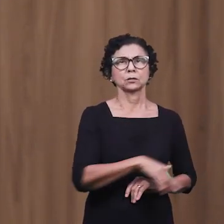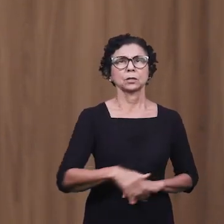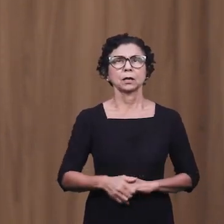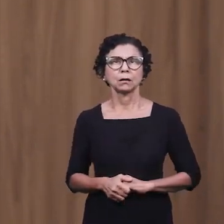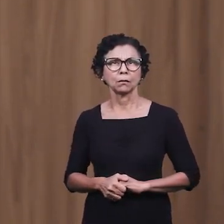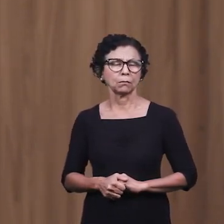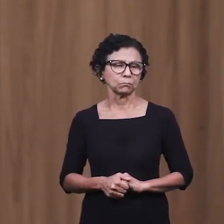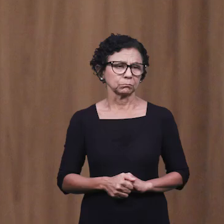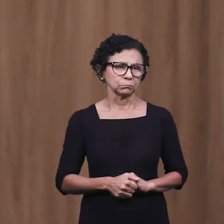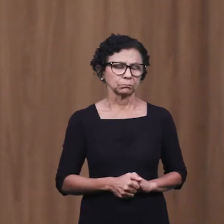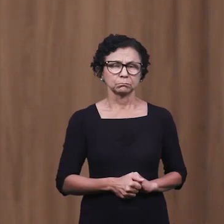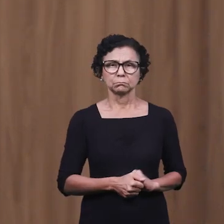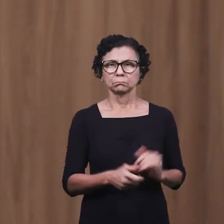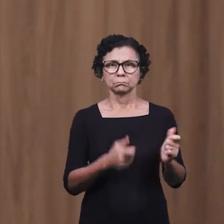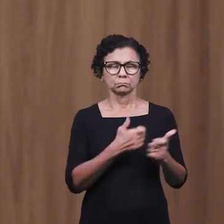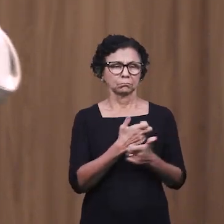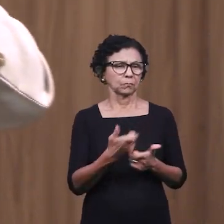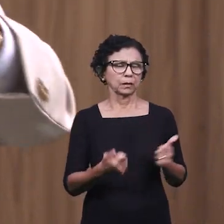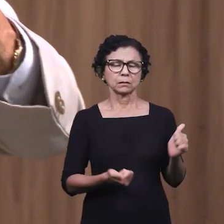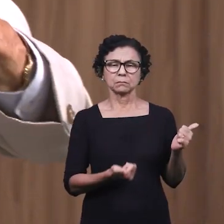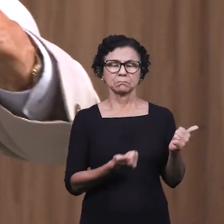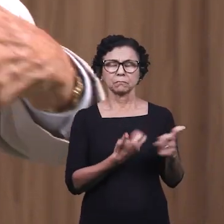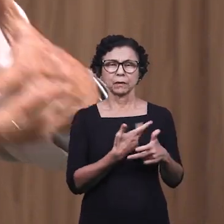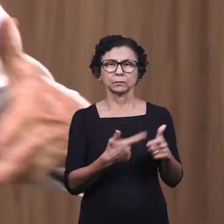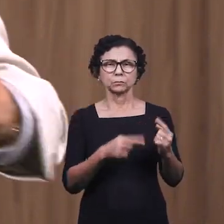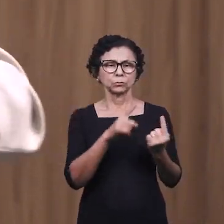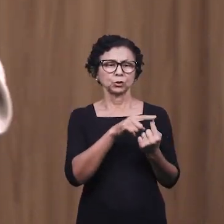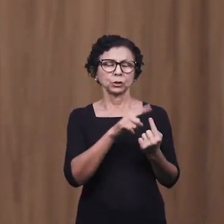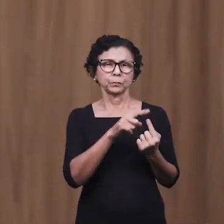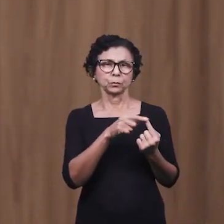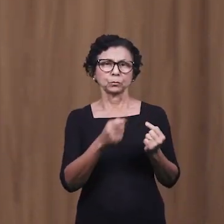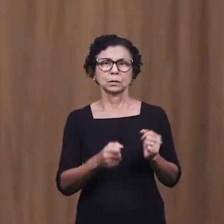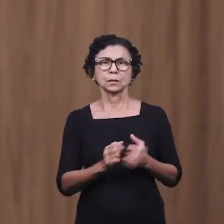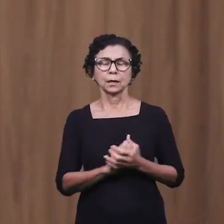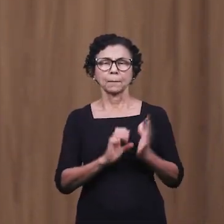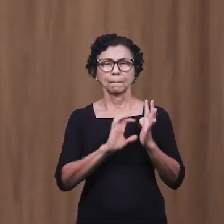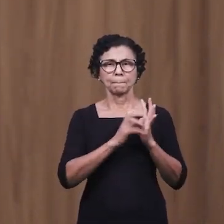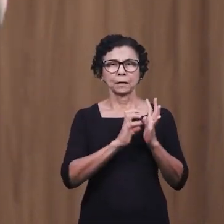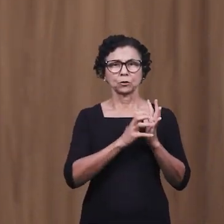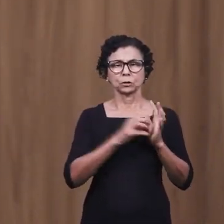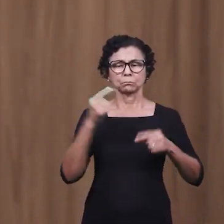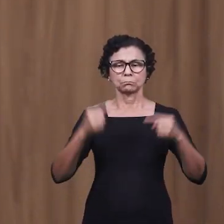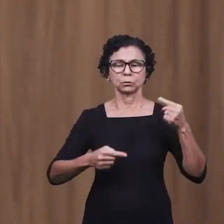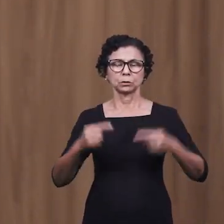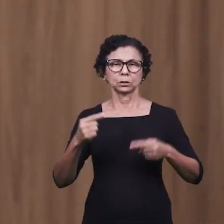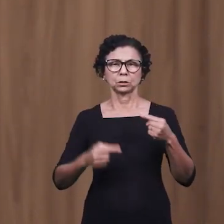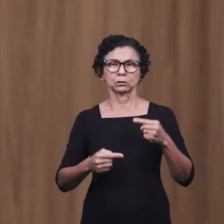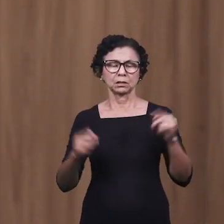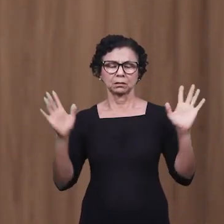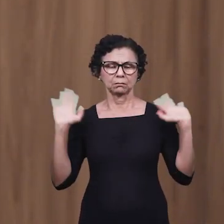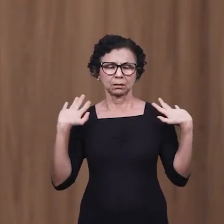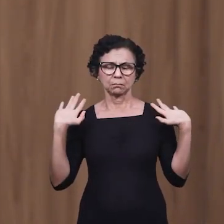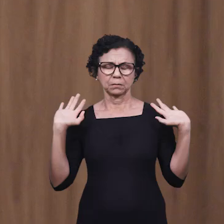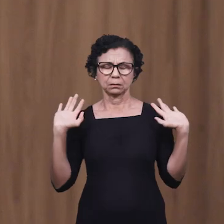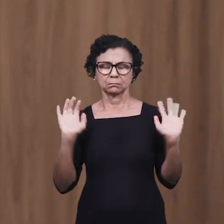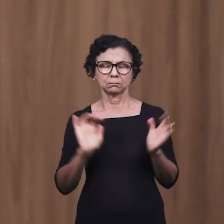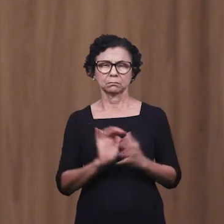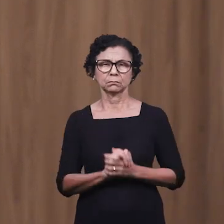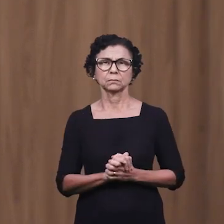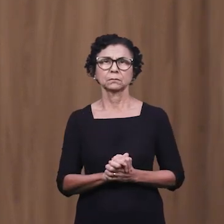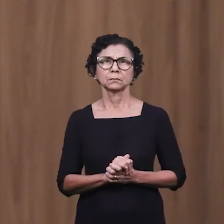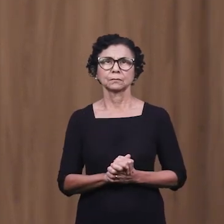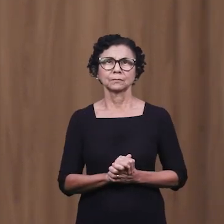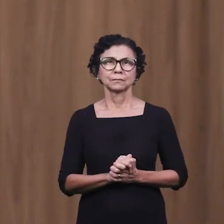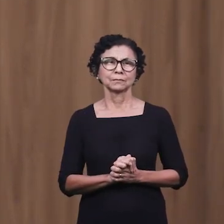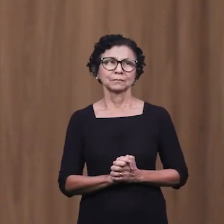crê, morre. Isso foi sempre a ideia do homem. Ele cria partido político. Mas vamos lá, que nós não temos nada com isso também, não é? Mas eu